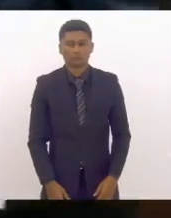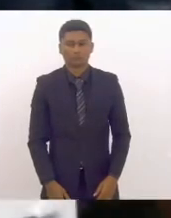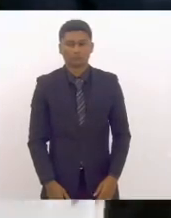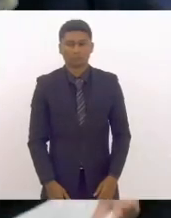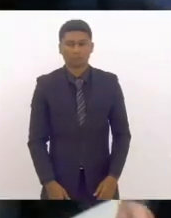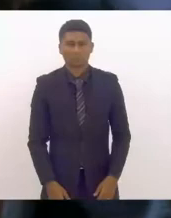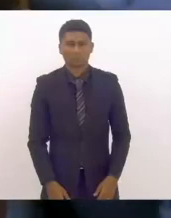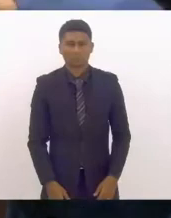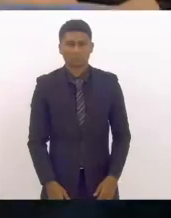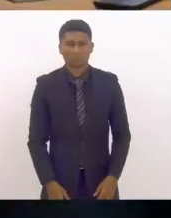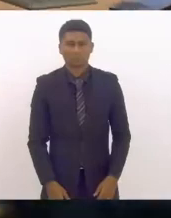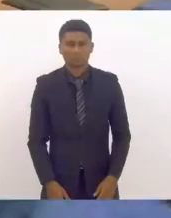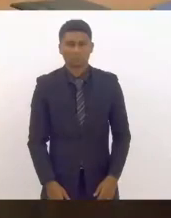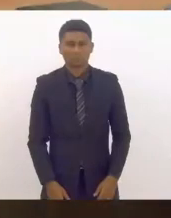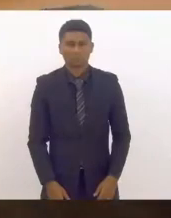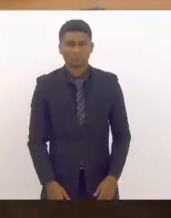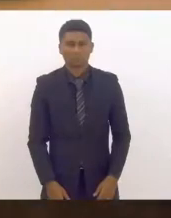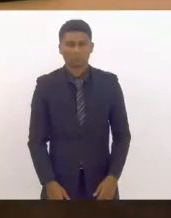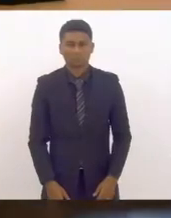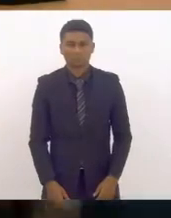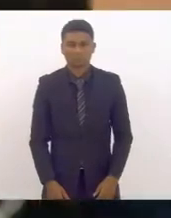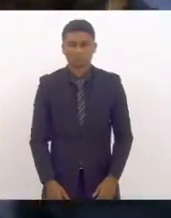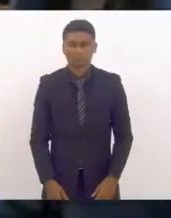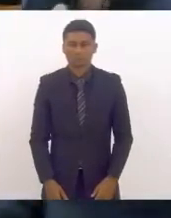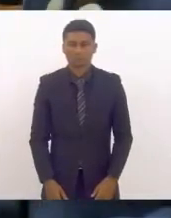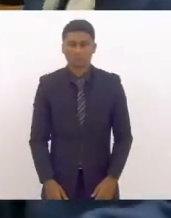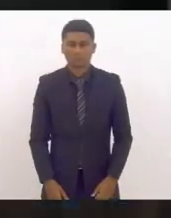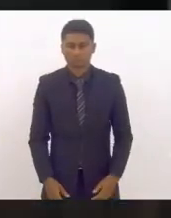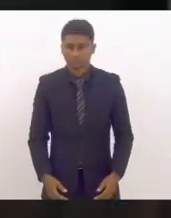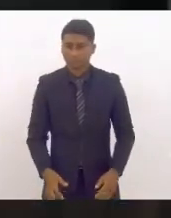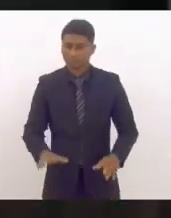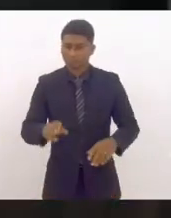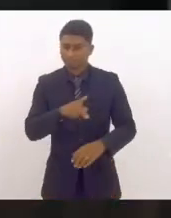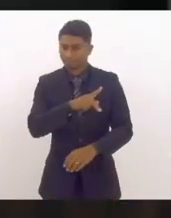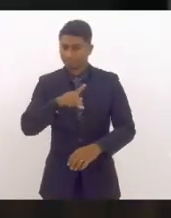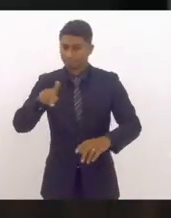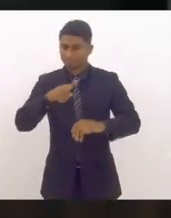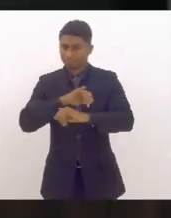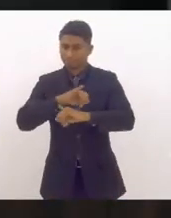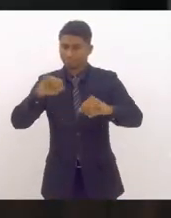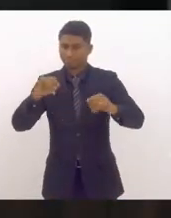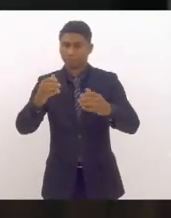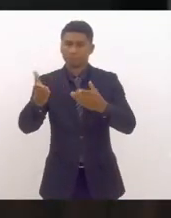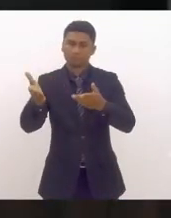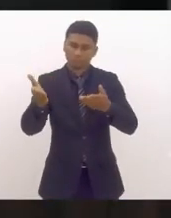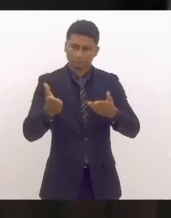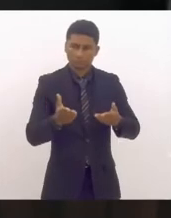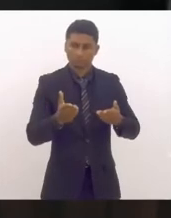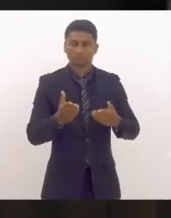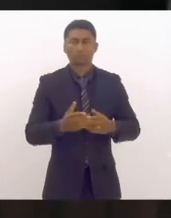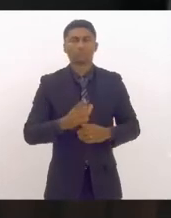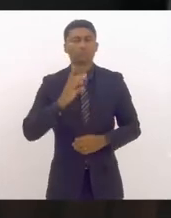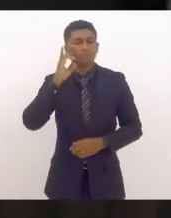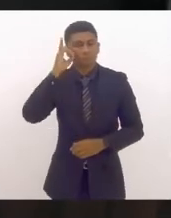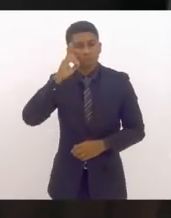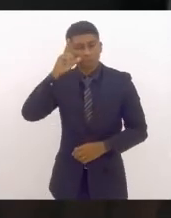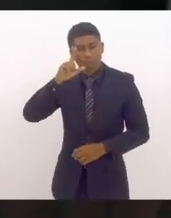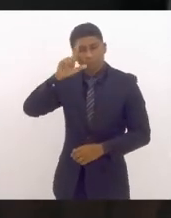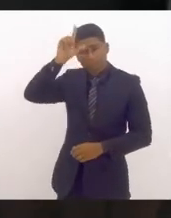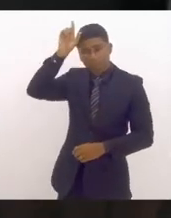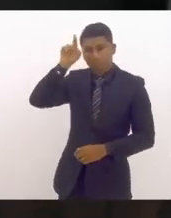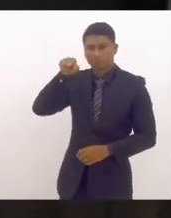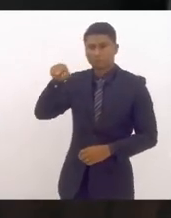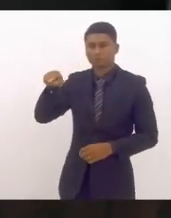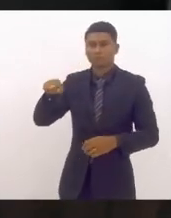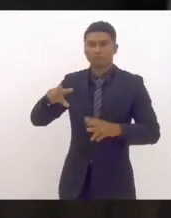Não precisa. Deixa o porque parecer, tem gente ali também. Presidente, chamo os trabalhos à ordem. Convido o deputado Luiz Paulo para emitir